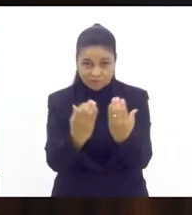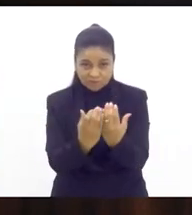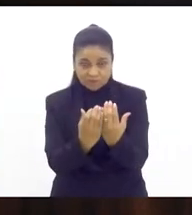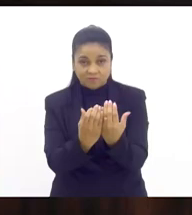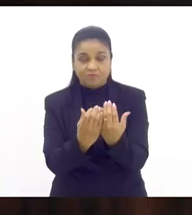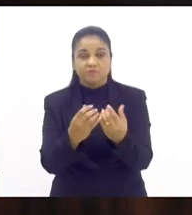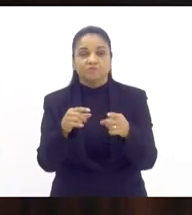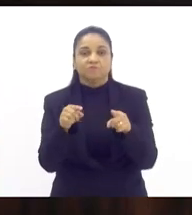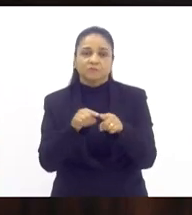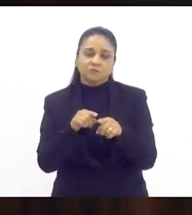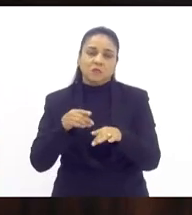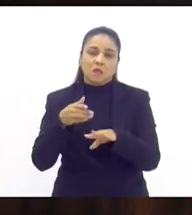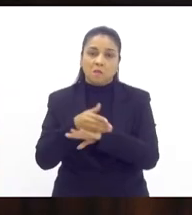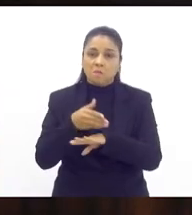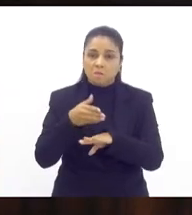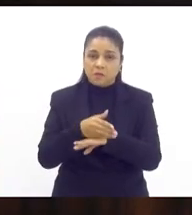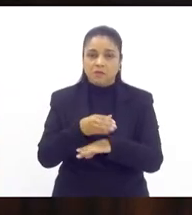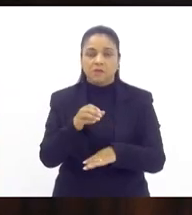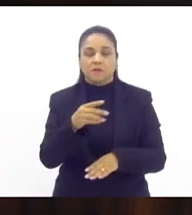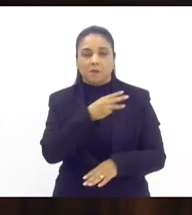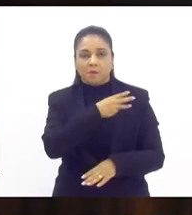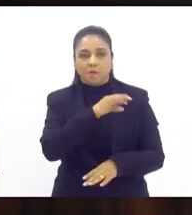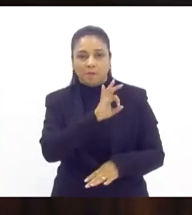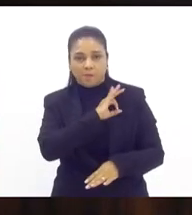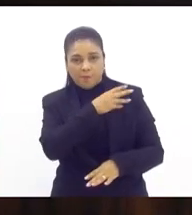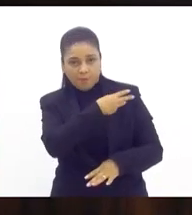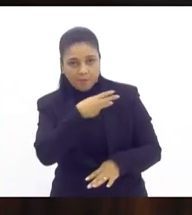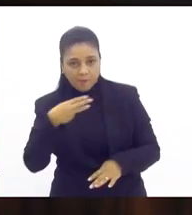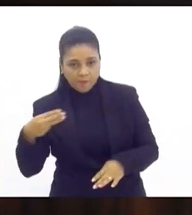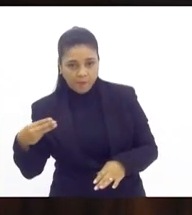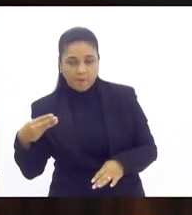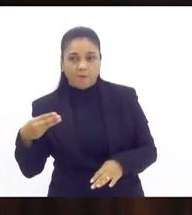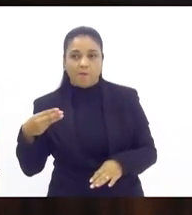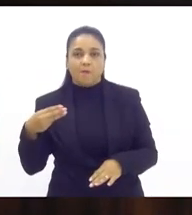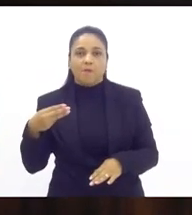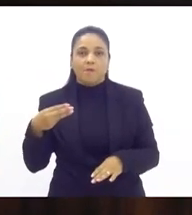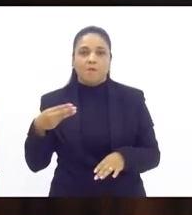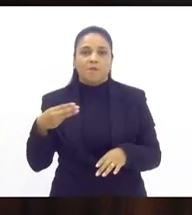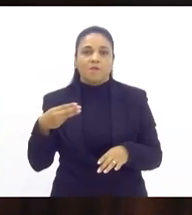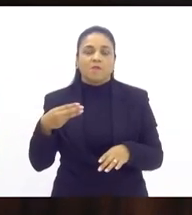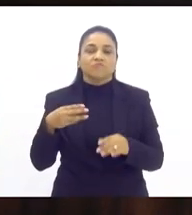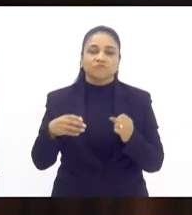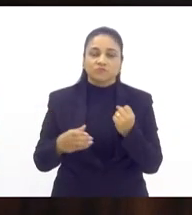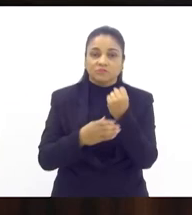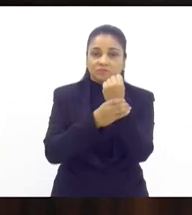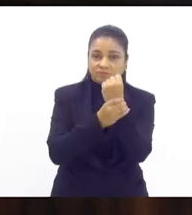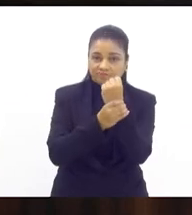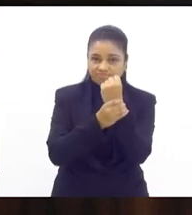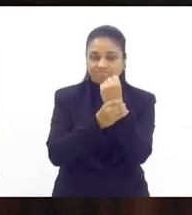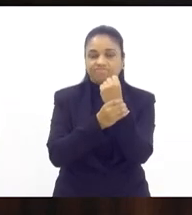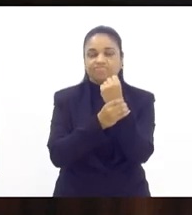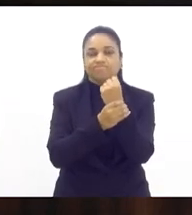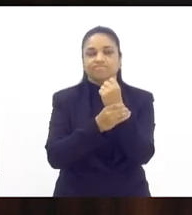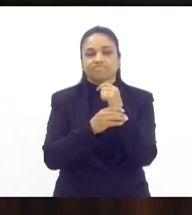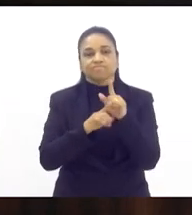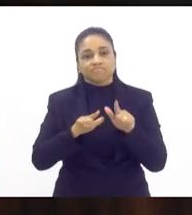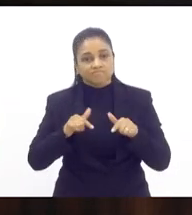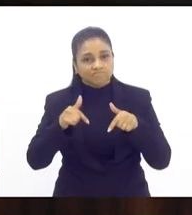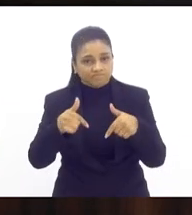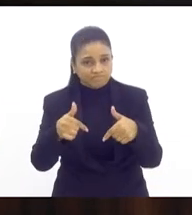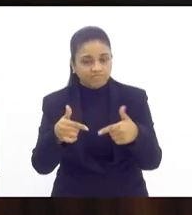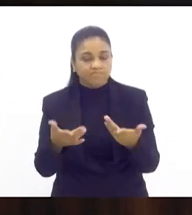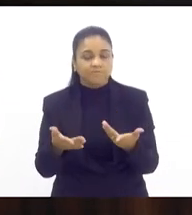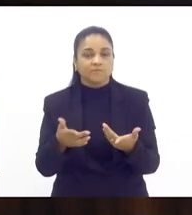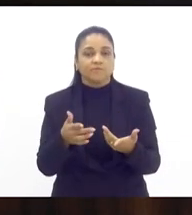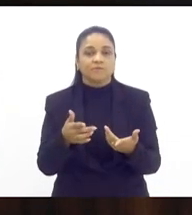tem a presença lá da PM da Guarda Municipal de segurança e a gente faz